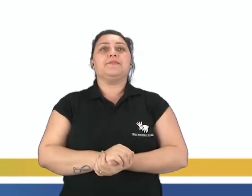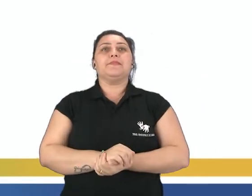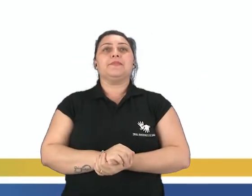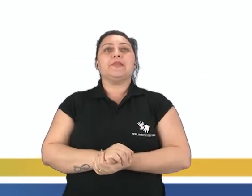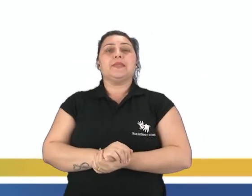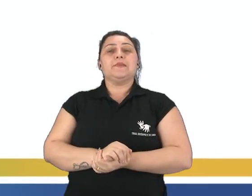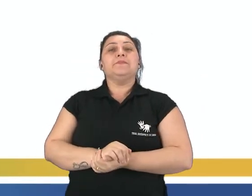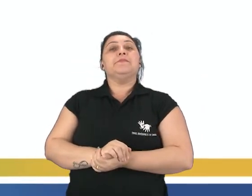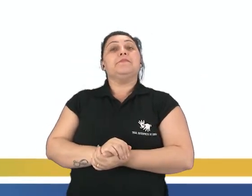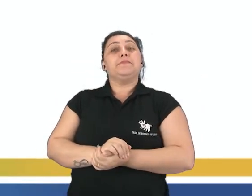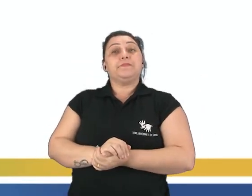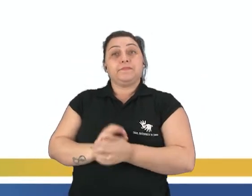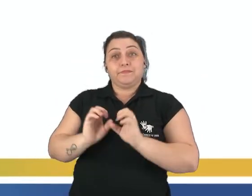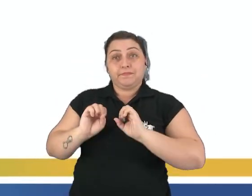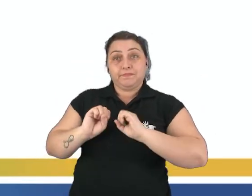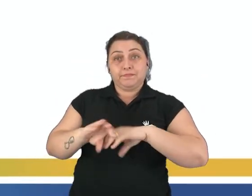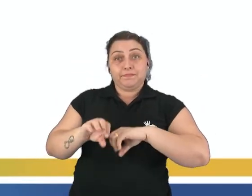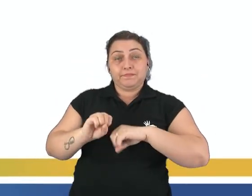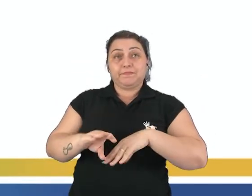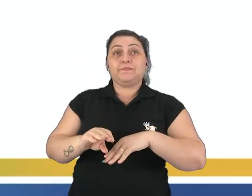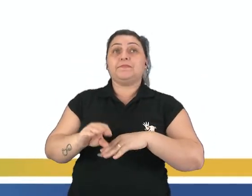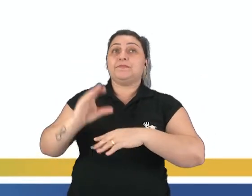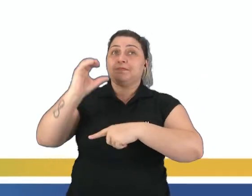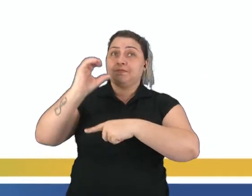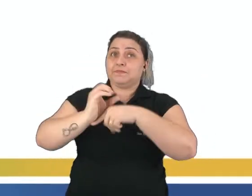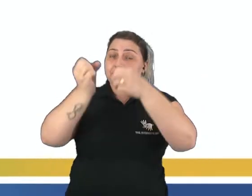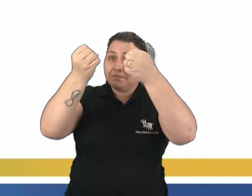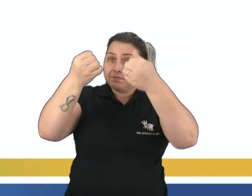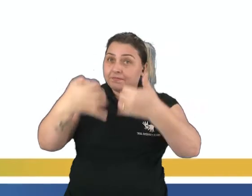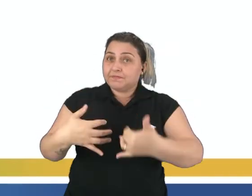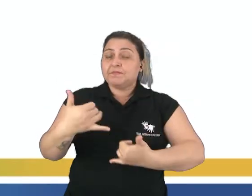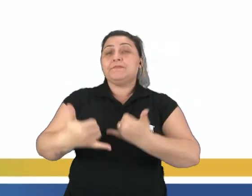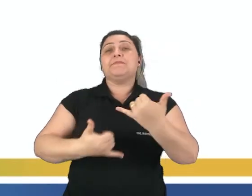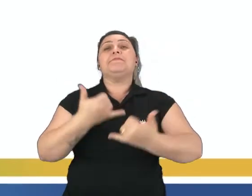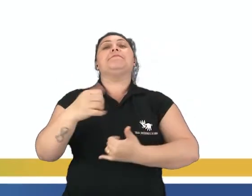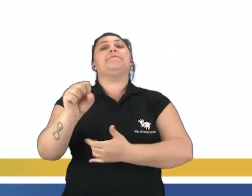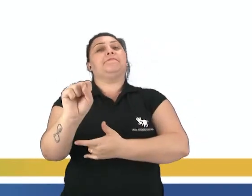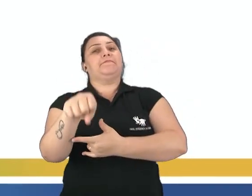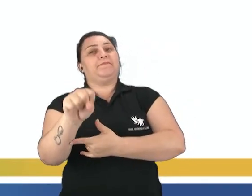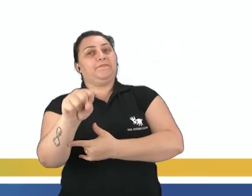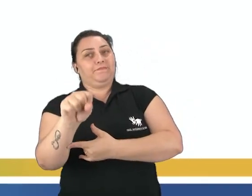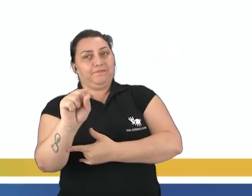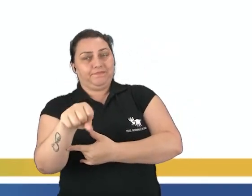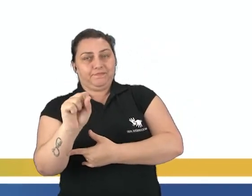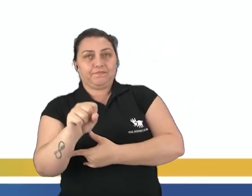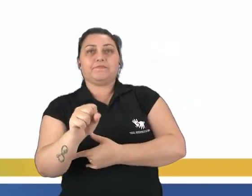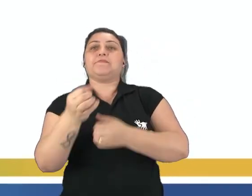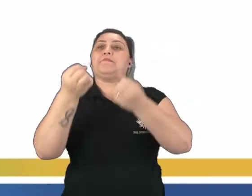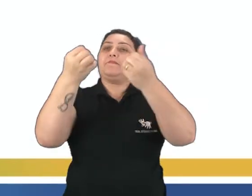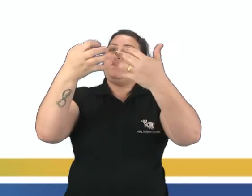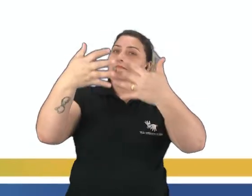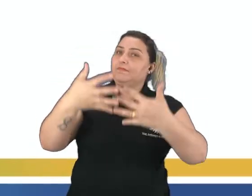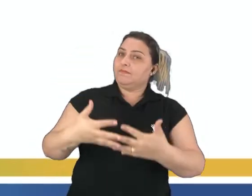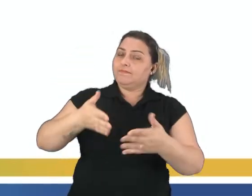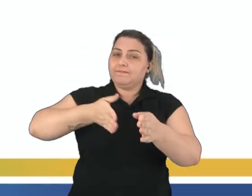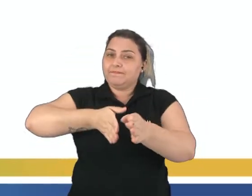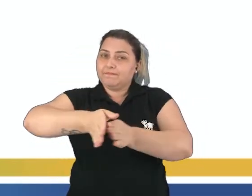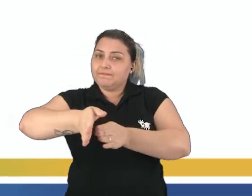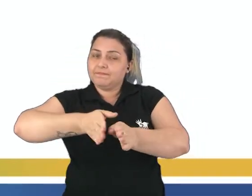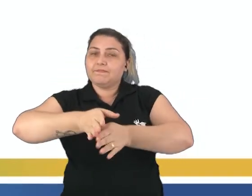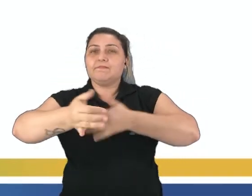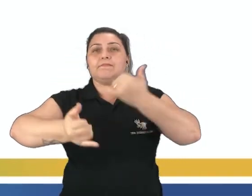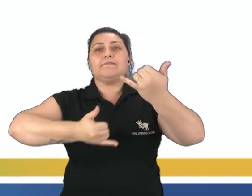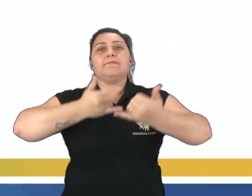dando uma explicação. C, explicar uma brincadeira? Sim, né? Ele tá lá dando as instruções,